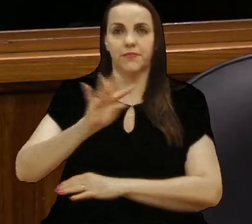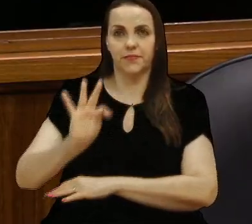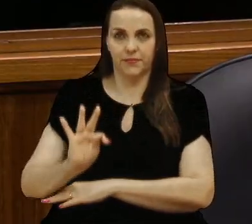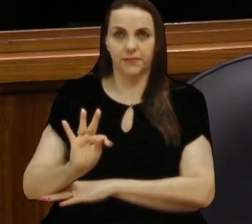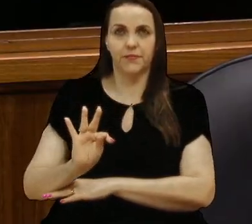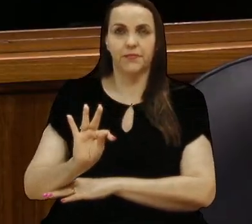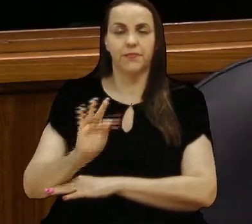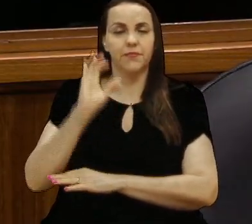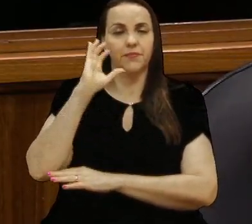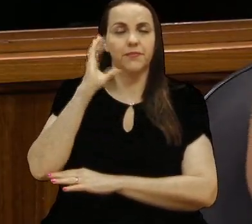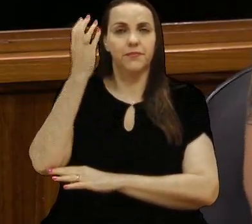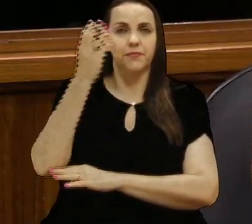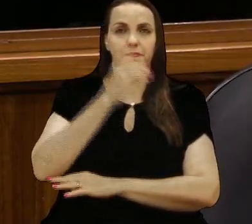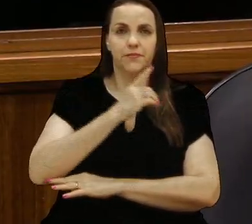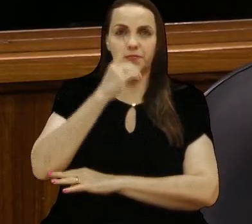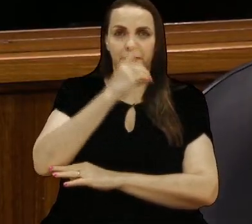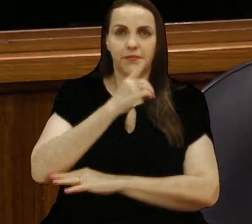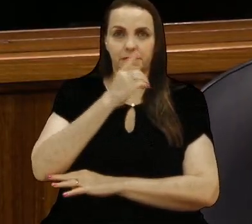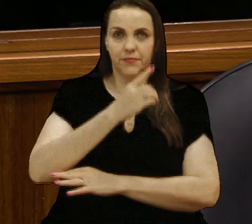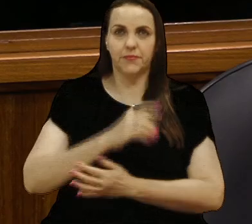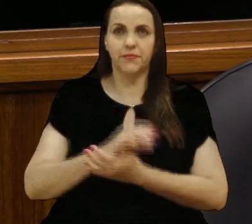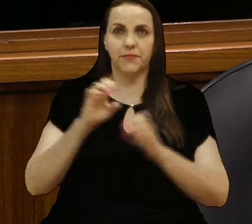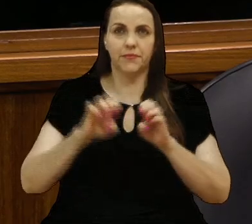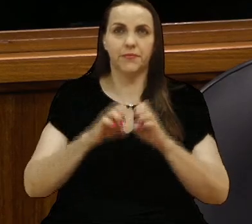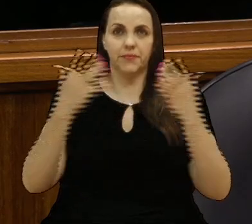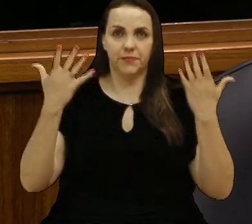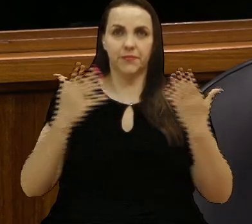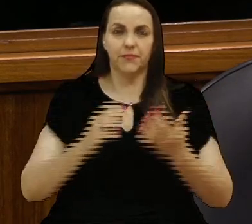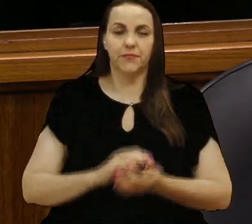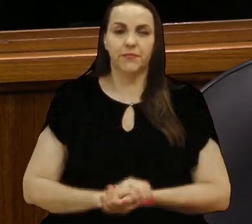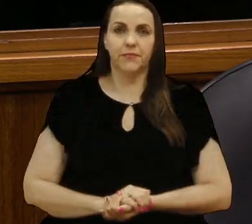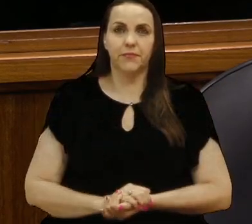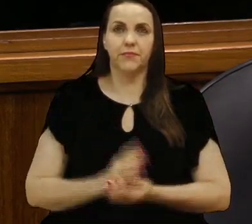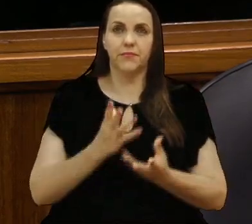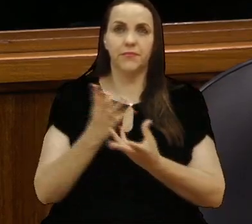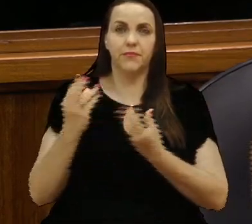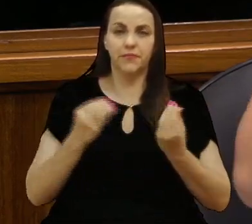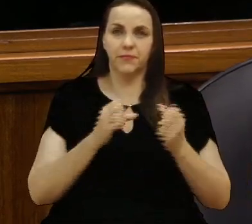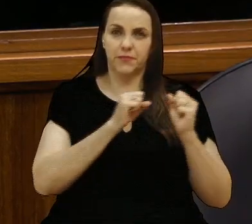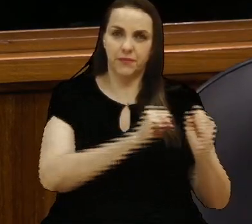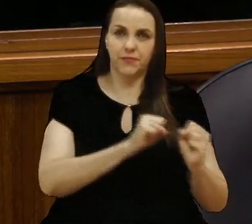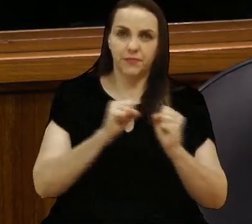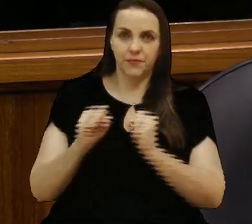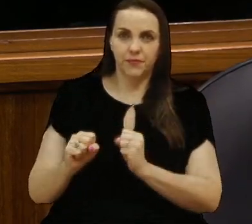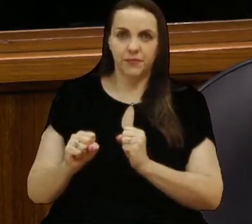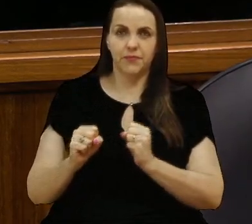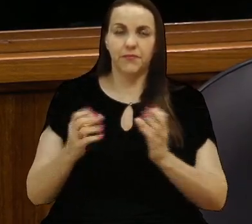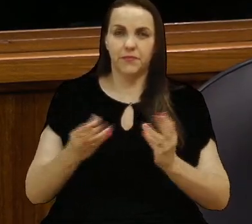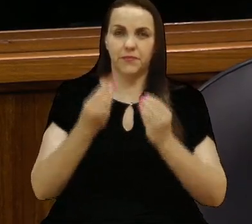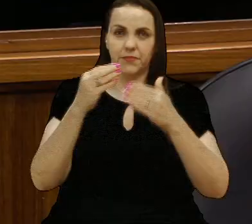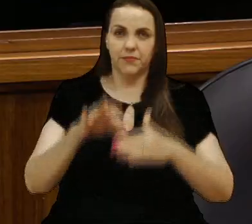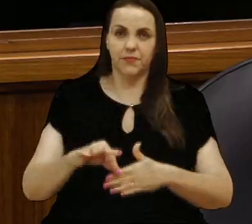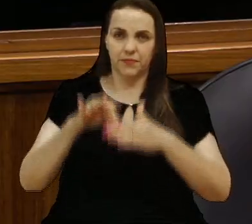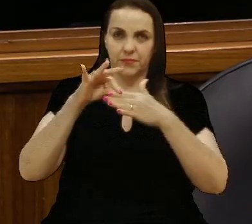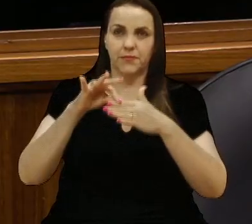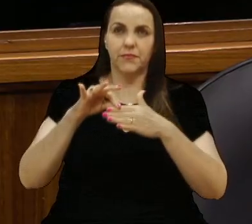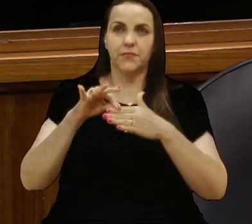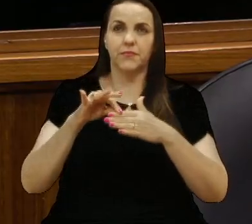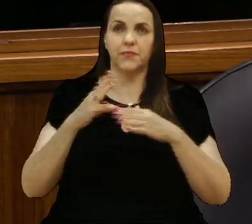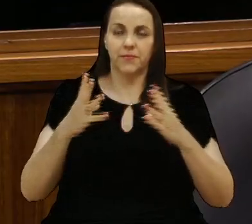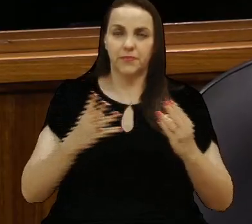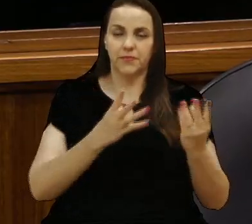que ocorreu nesse domingo, um evento muito potente, com muitas lideranças, com